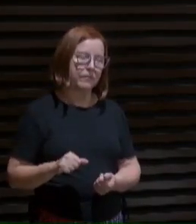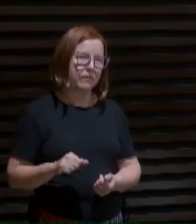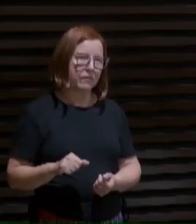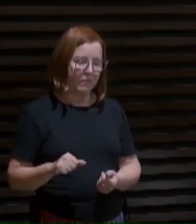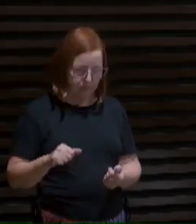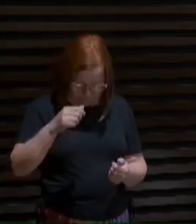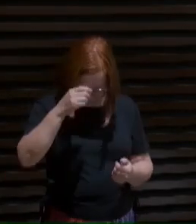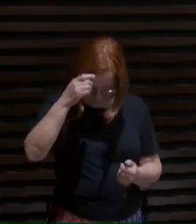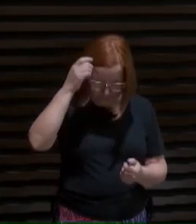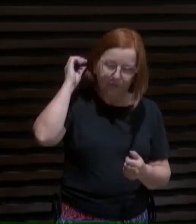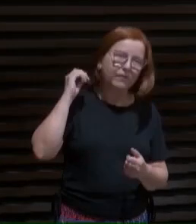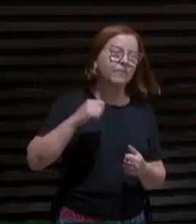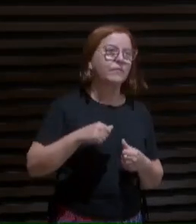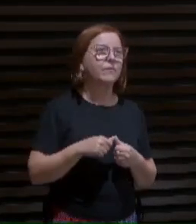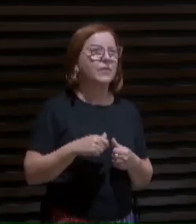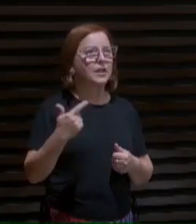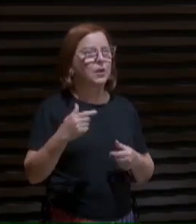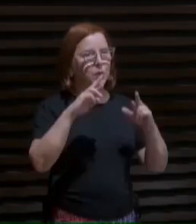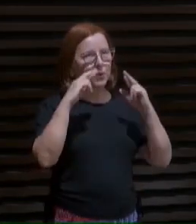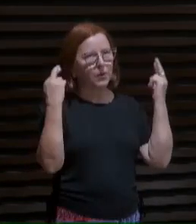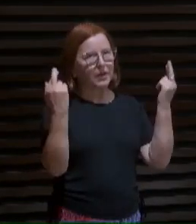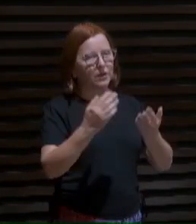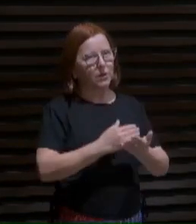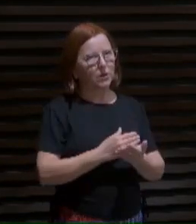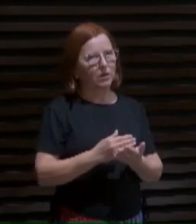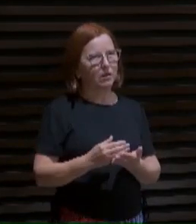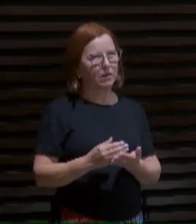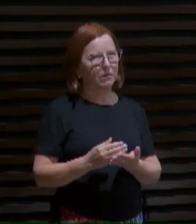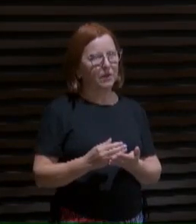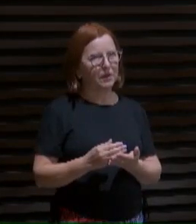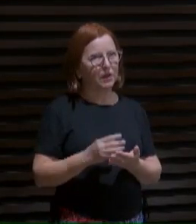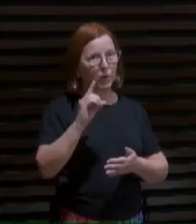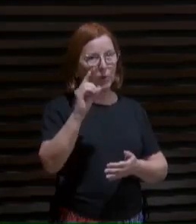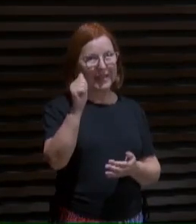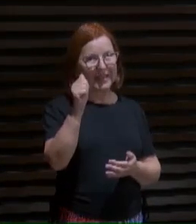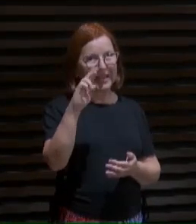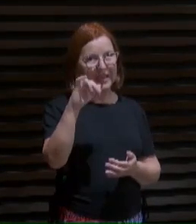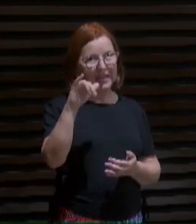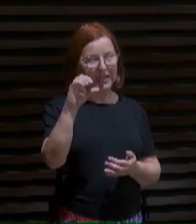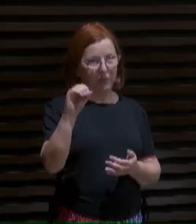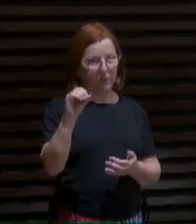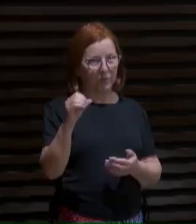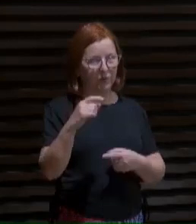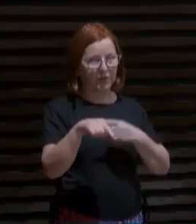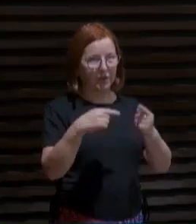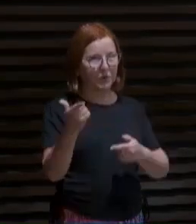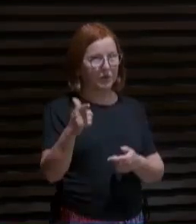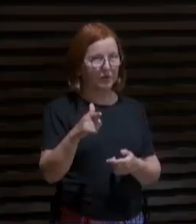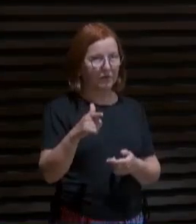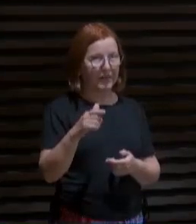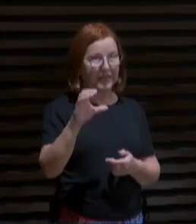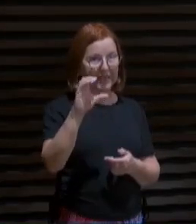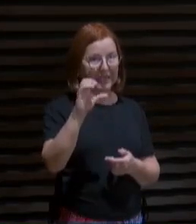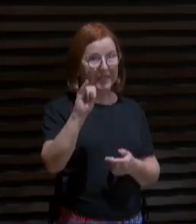Esse segundo reino aqui começa lá atrás com Dario, depois vai para Ciro, o grande Ciro.